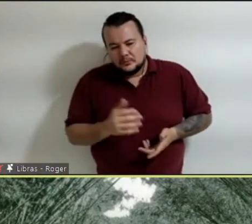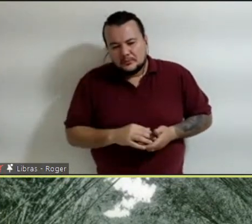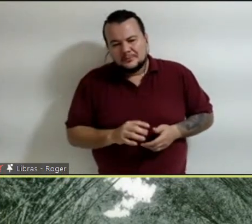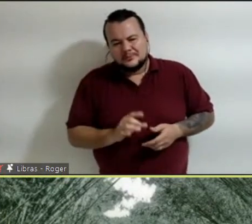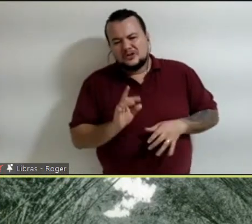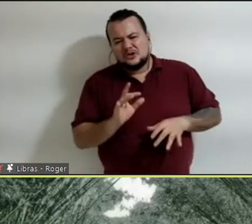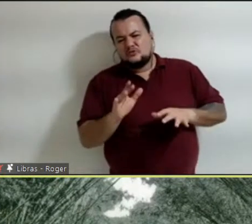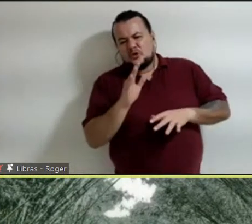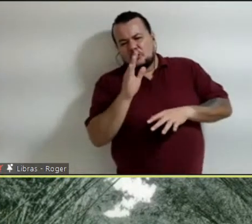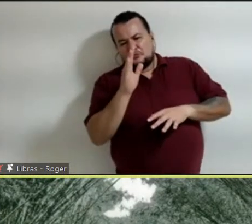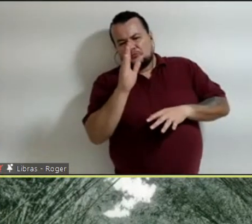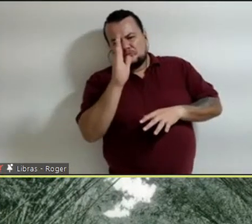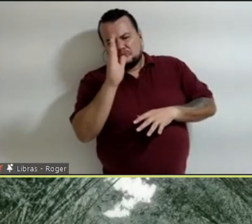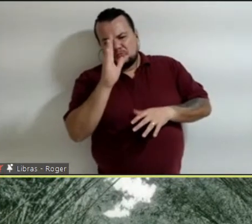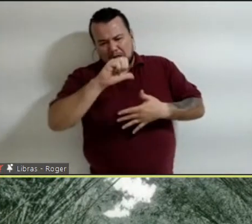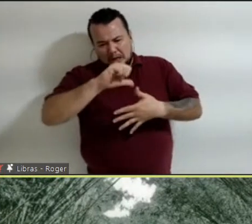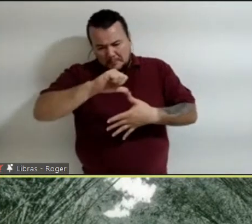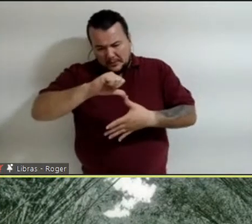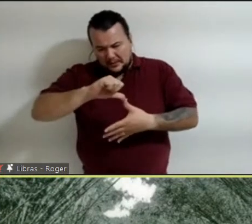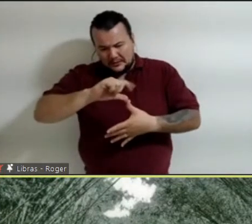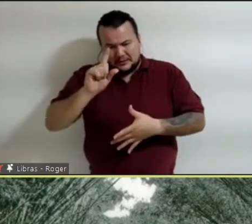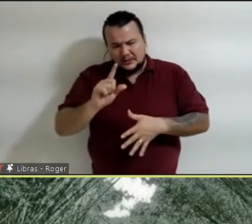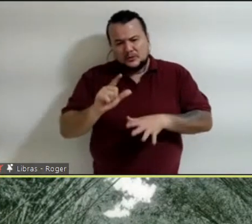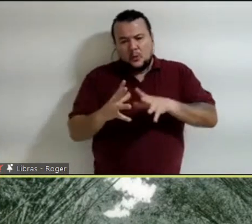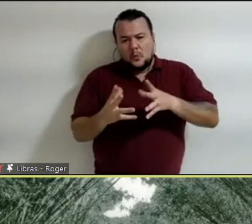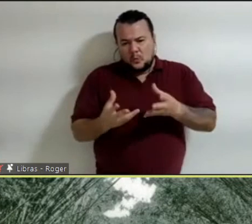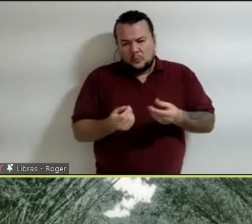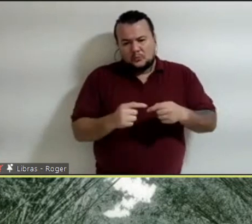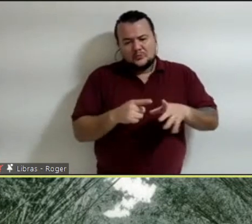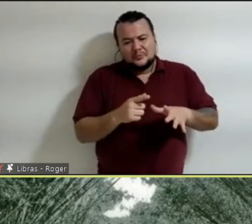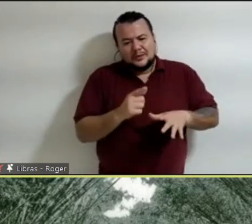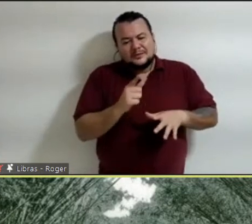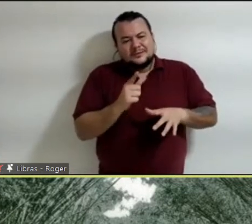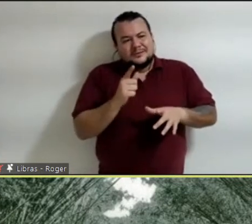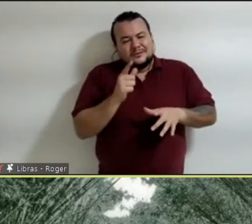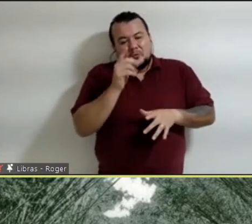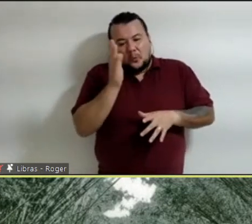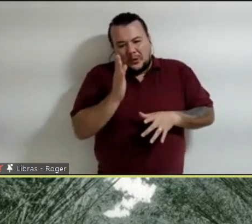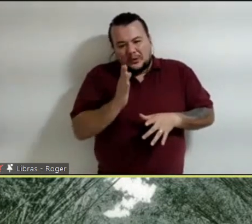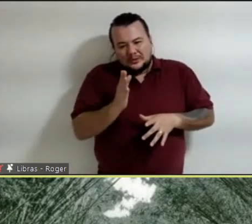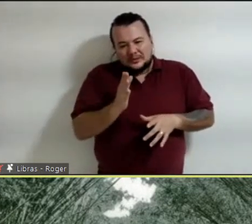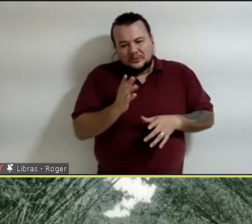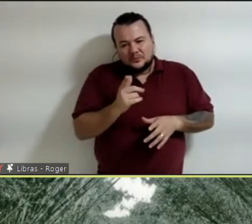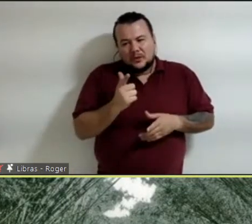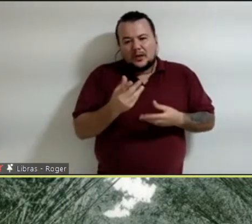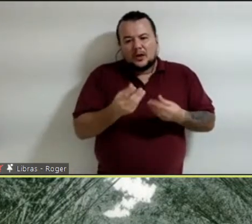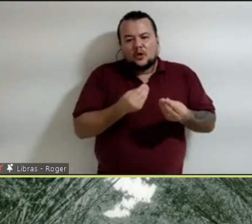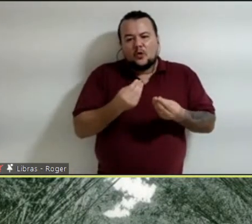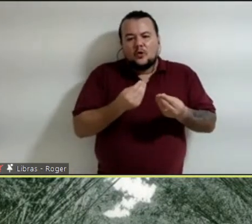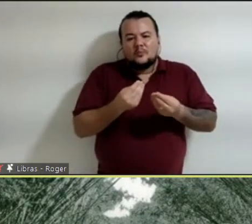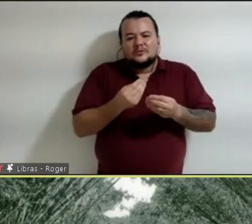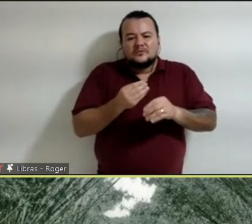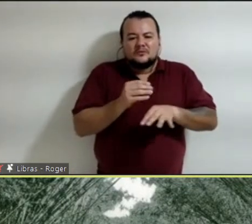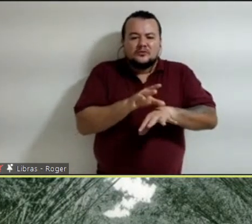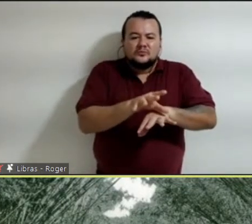Mas os brasileiros poderiam ser um filtro a um Le Corbusier adequado ao